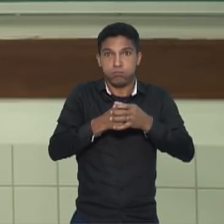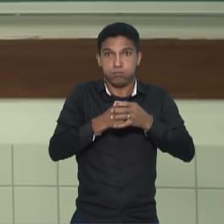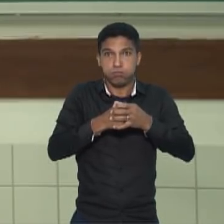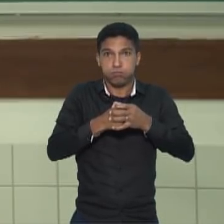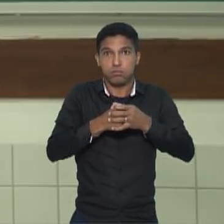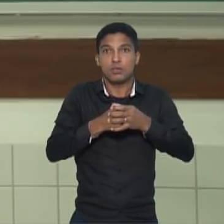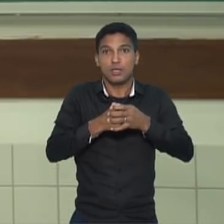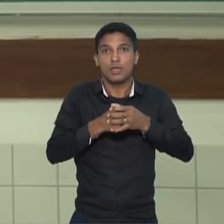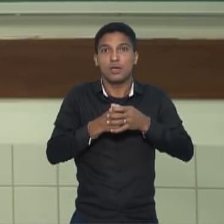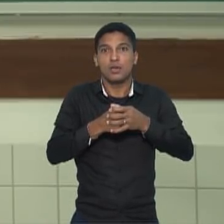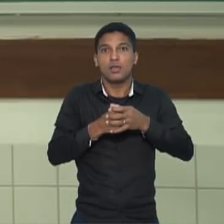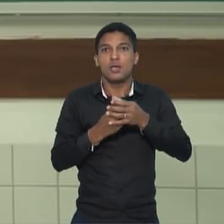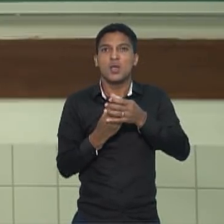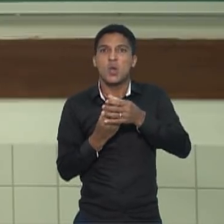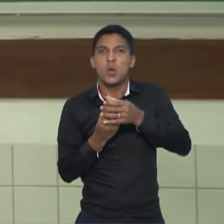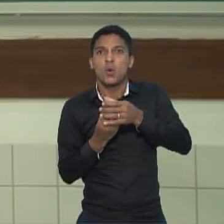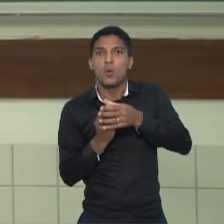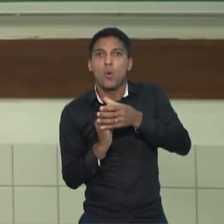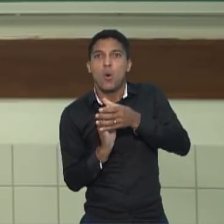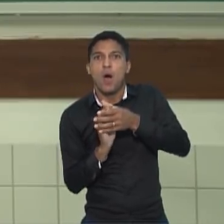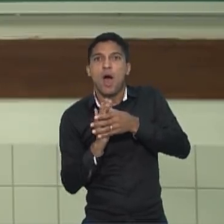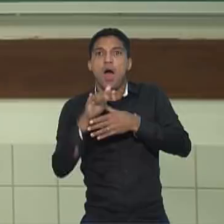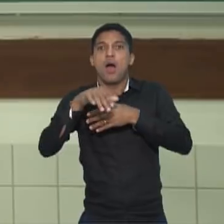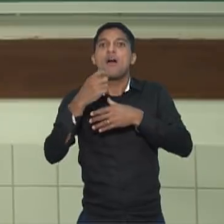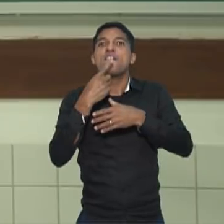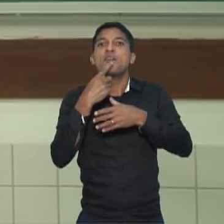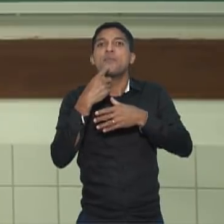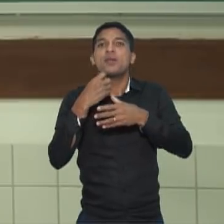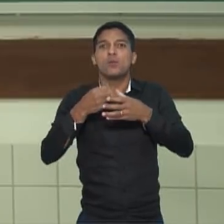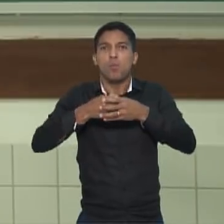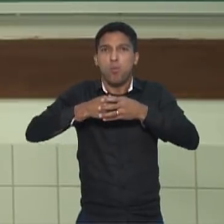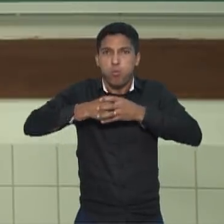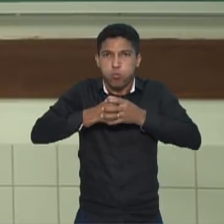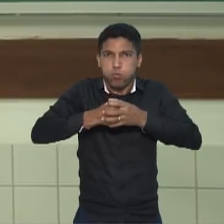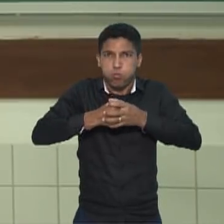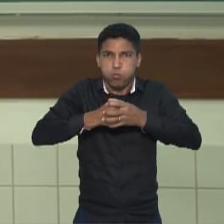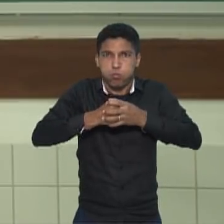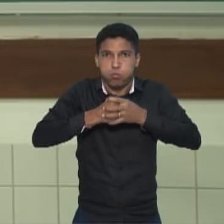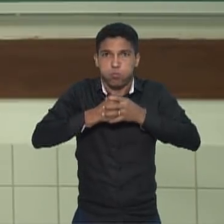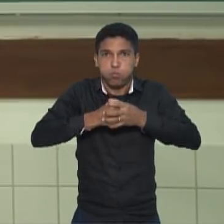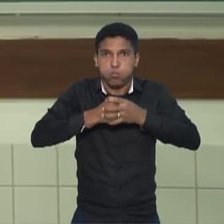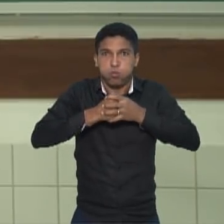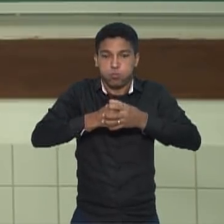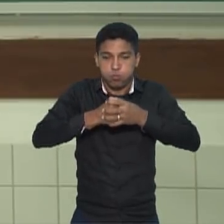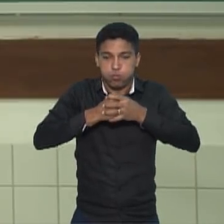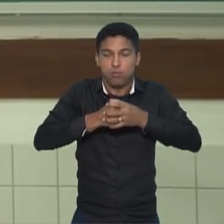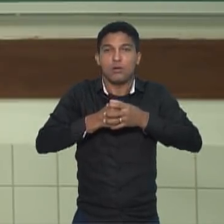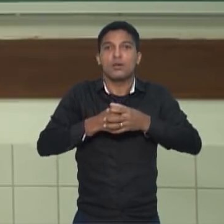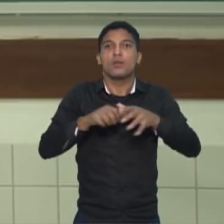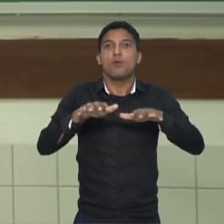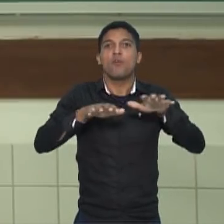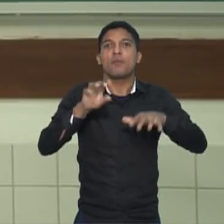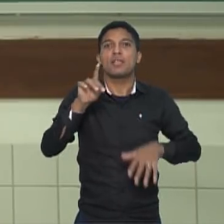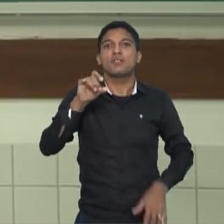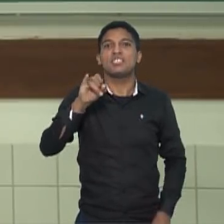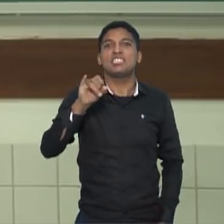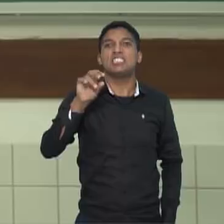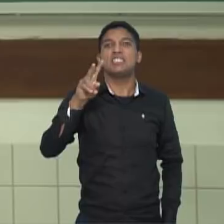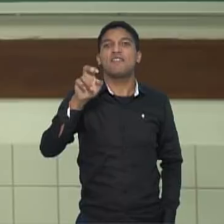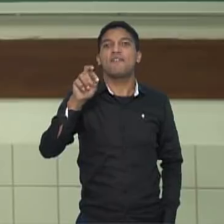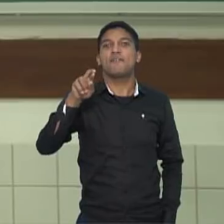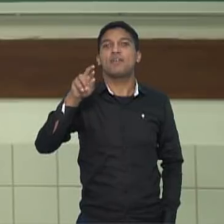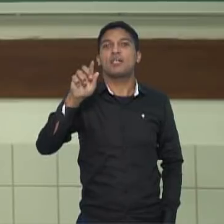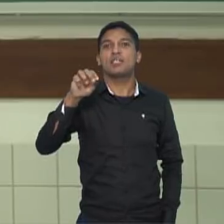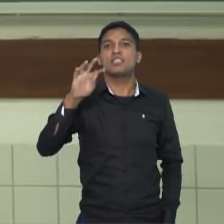motivou a separação destas placas, fez uma pressão, fez um movimento divergente, então afastou a placa